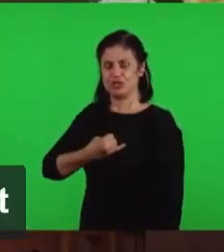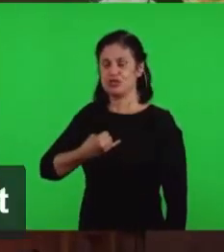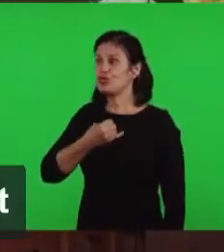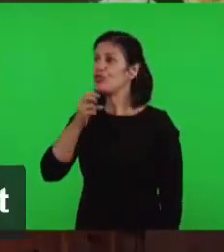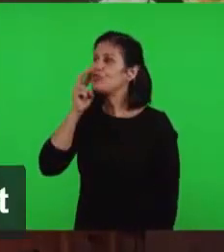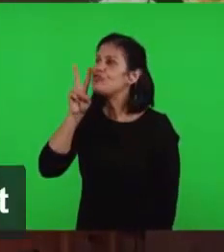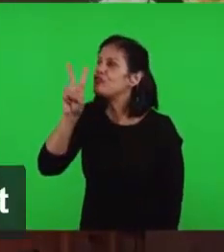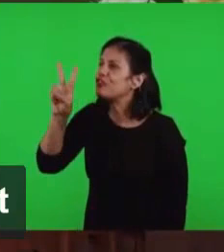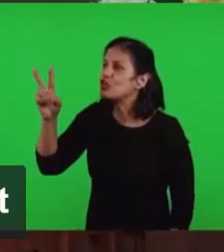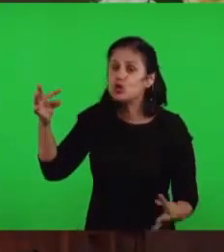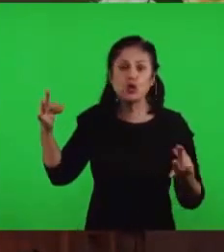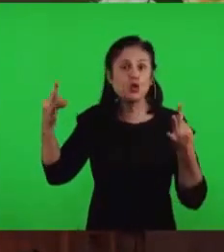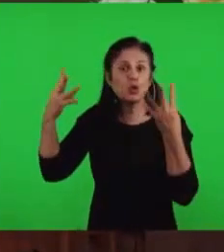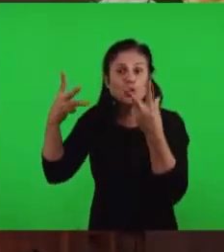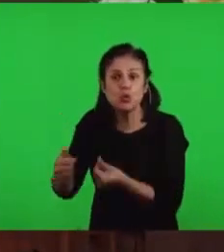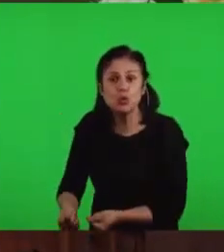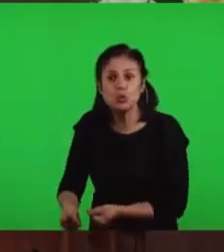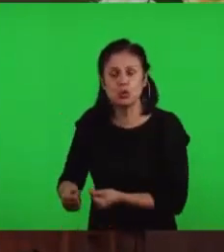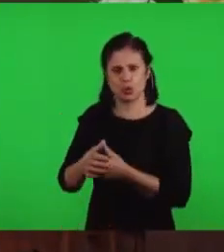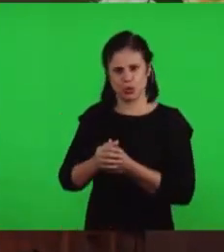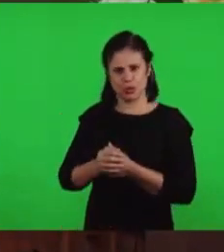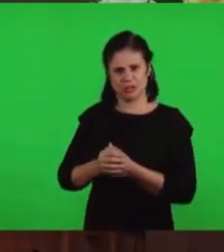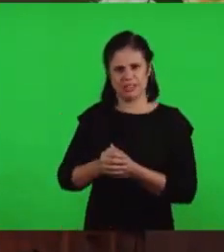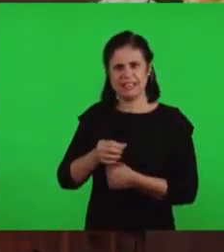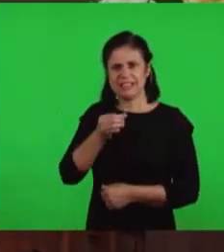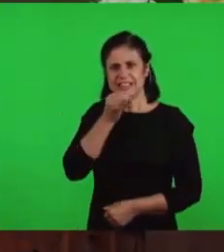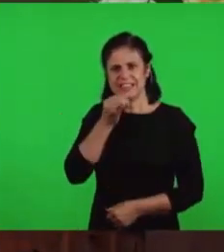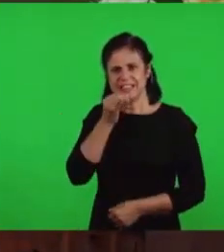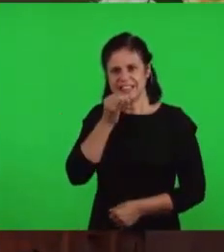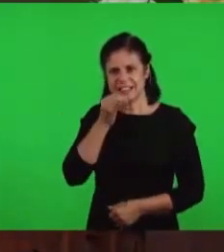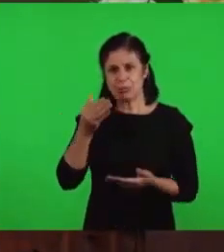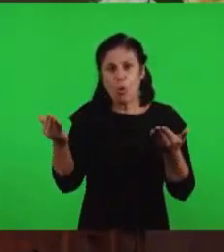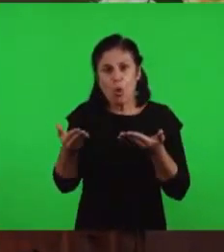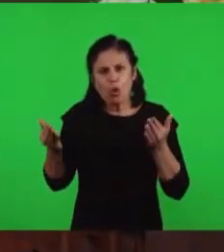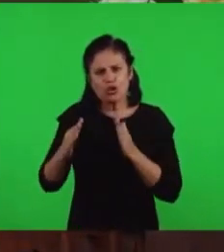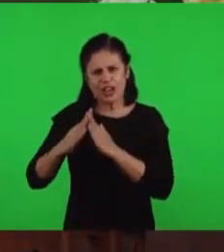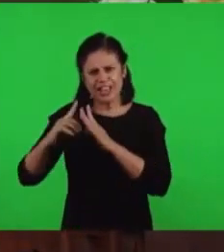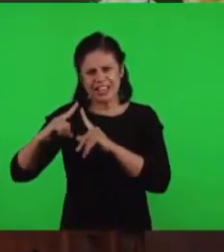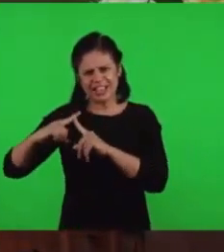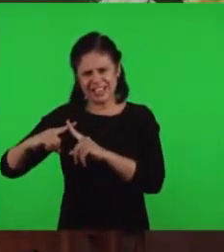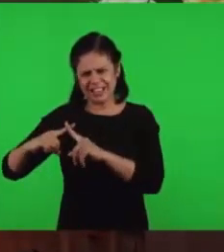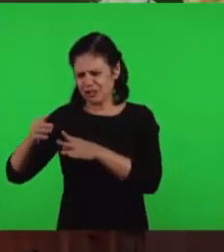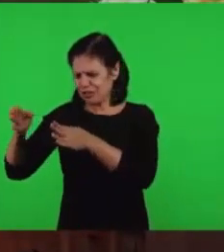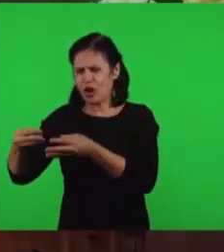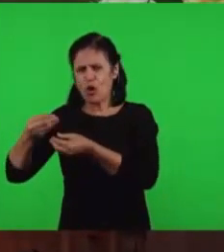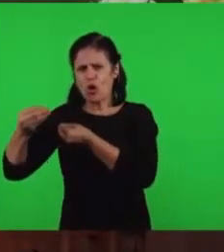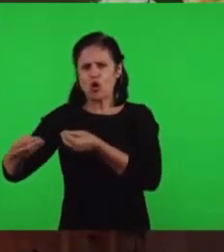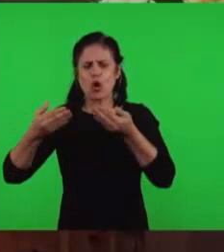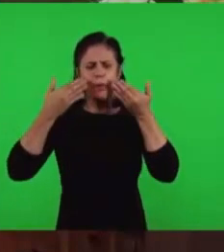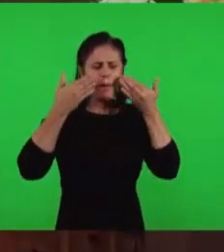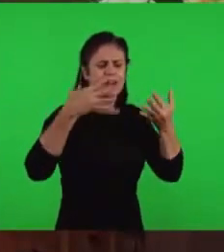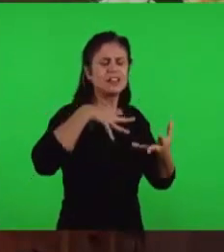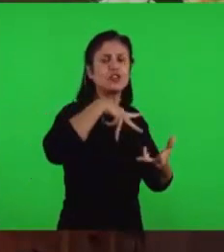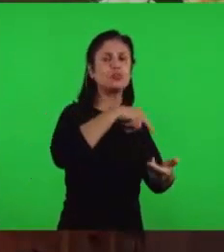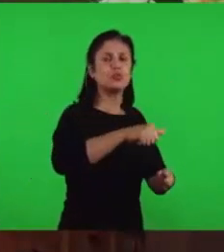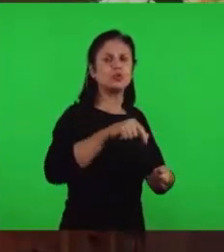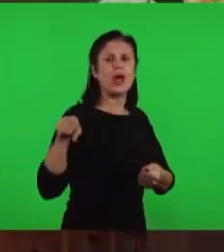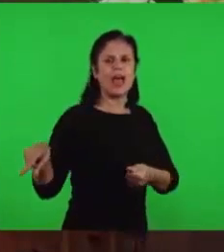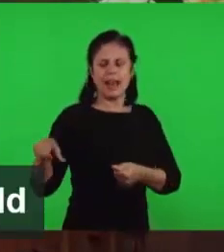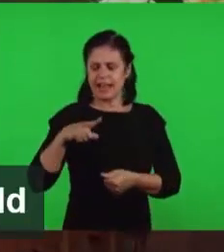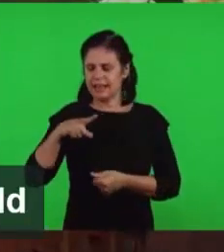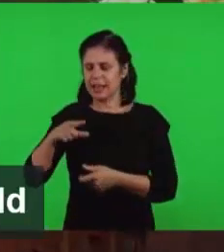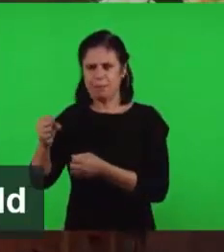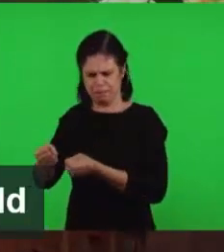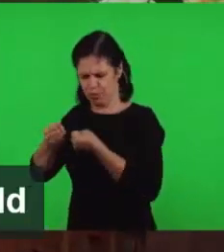lado de fora da igreja uma igreja não se manifesta sem o cinto da verdade que o poder é o poder que vem da eternidade